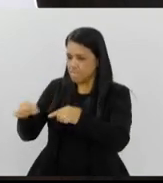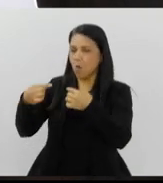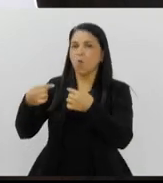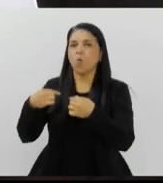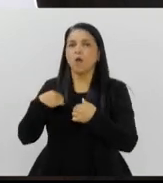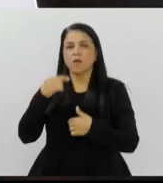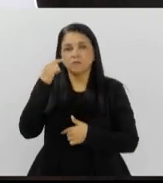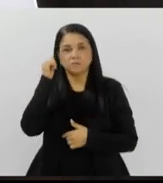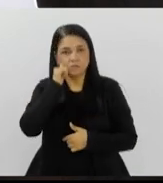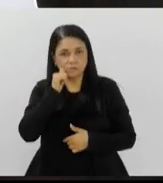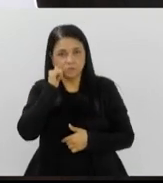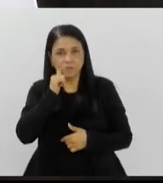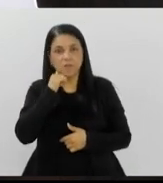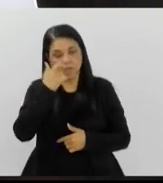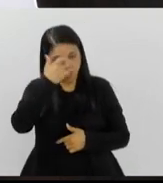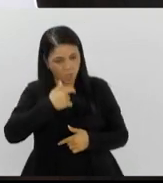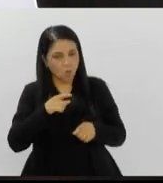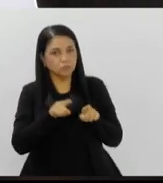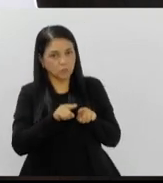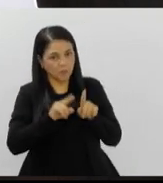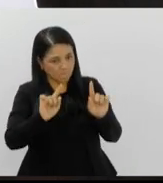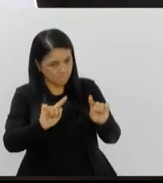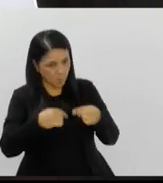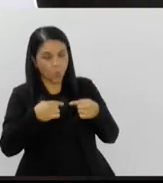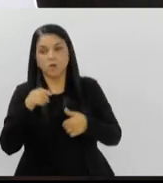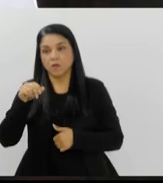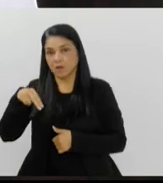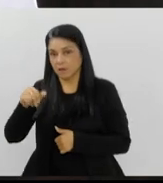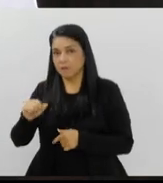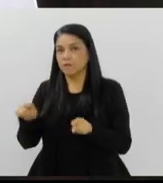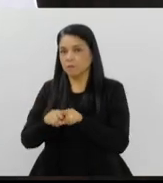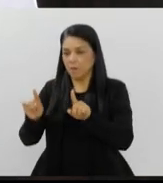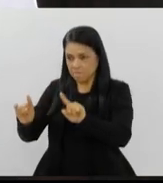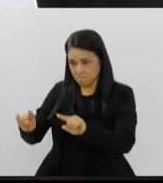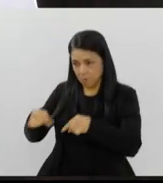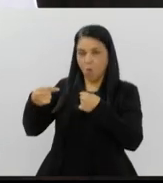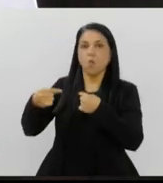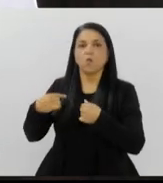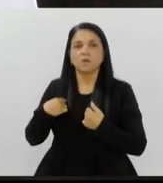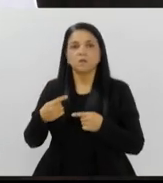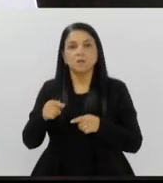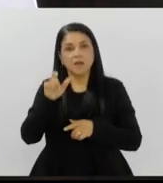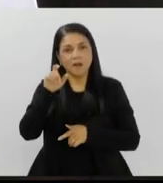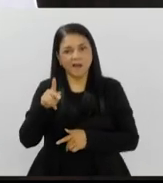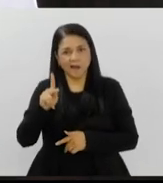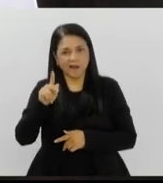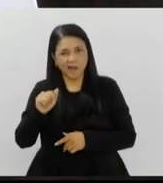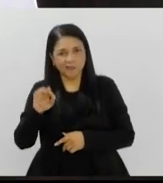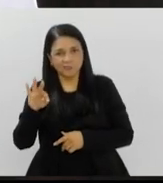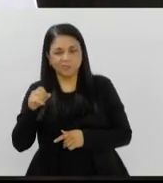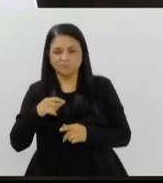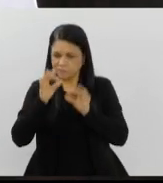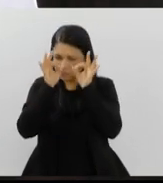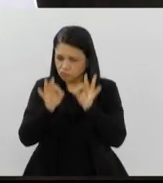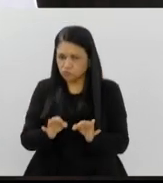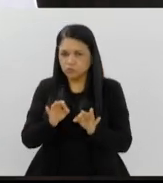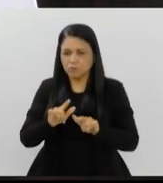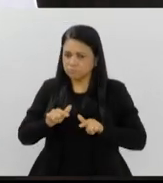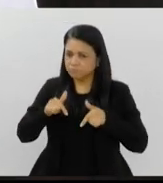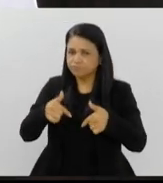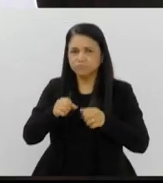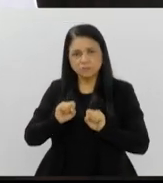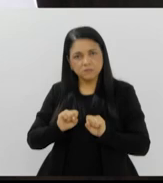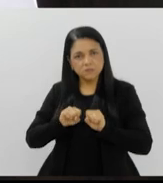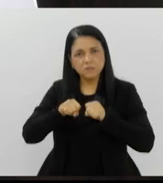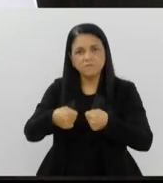mulheres atacadas, a doutora Ana foi uma das mulheres atacadas, e a Kátia sempre se colocou ali de uma forma justa na defesa de nós mulheres.